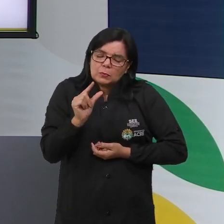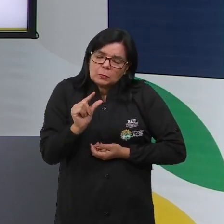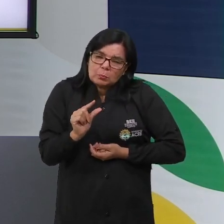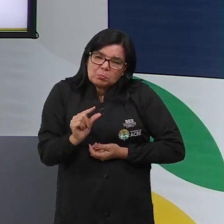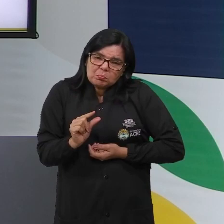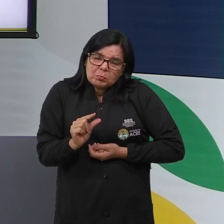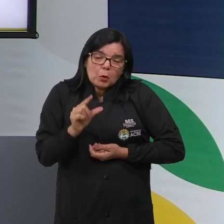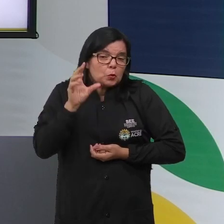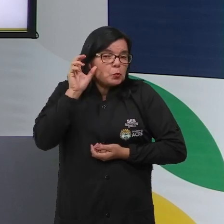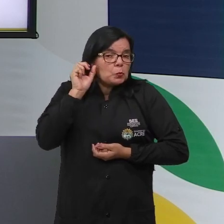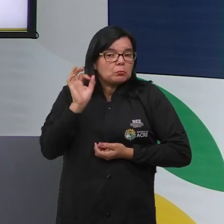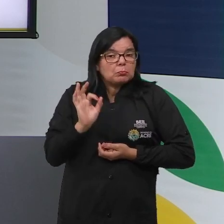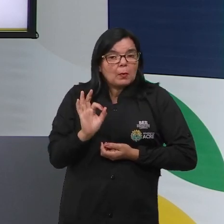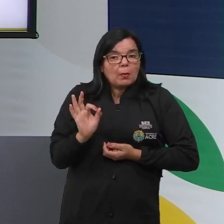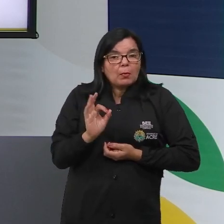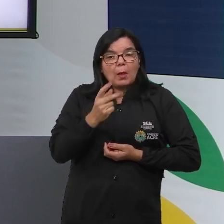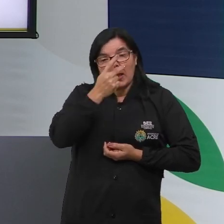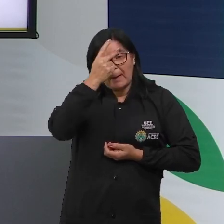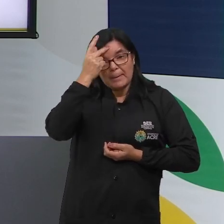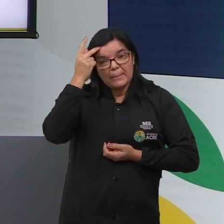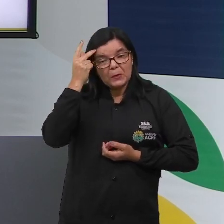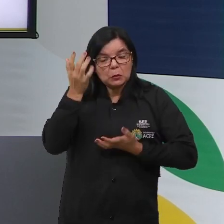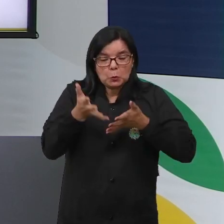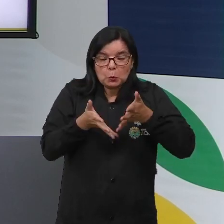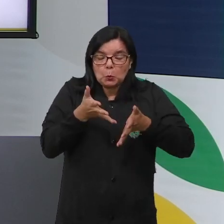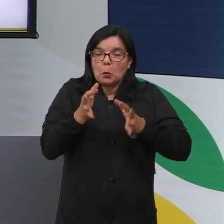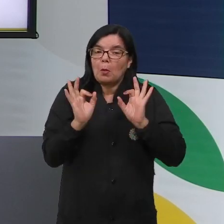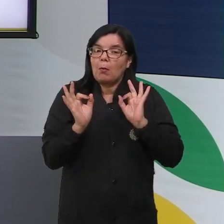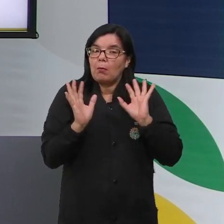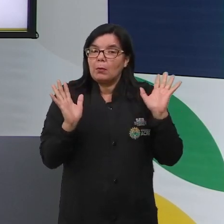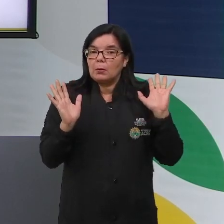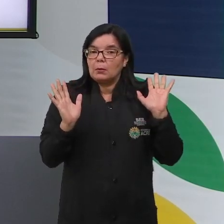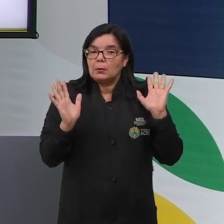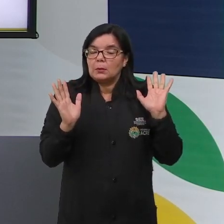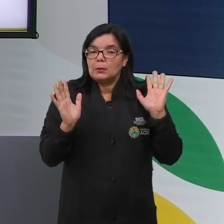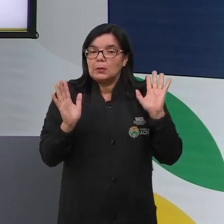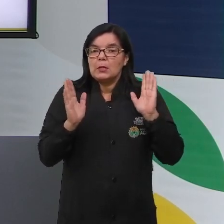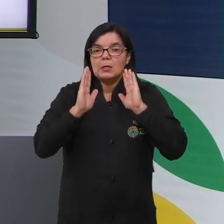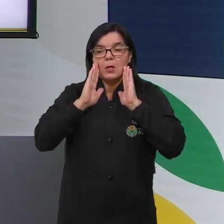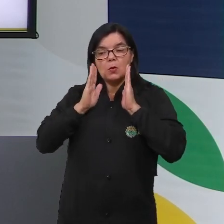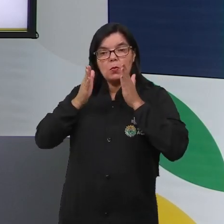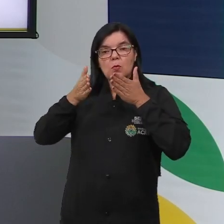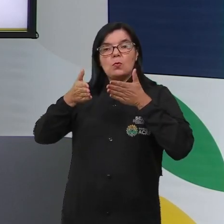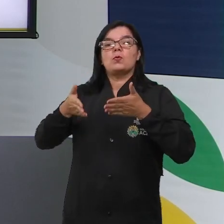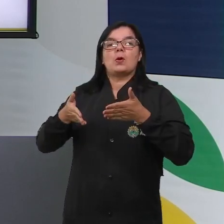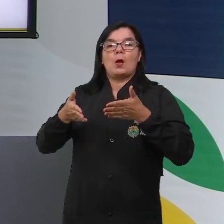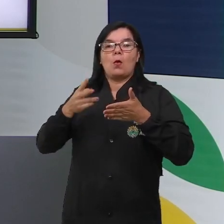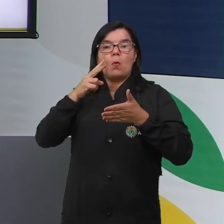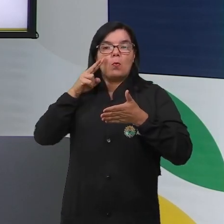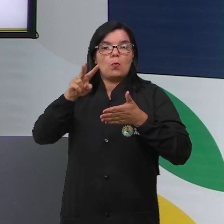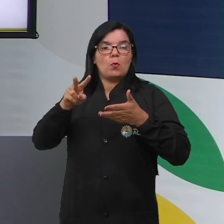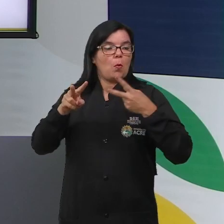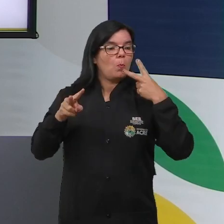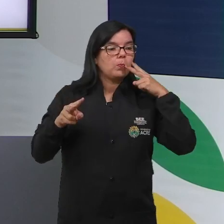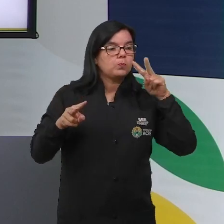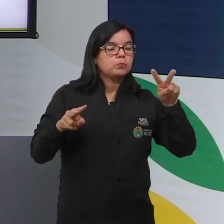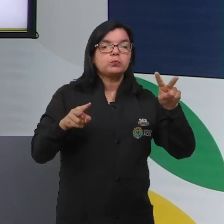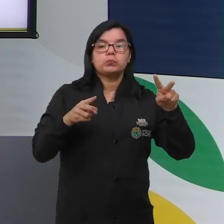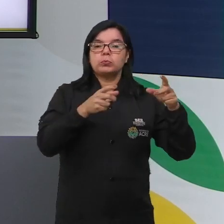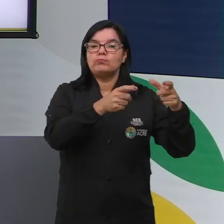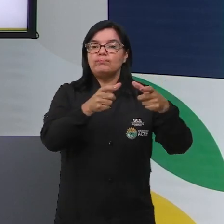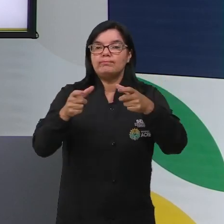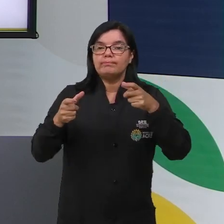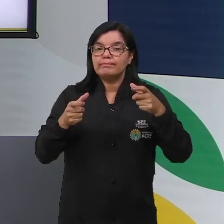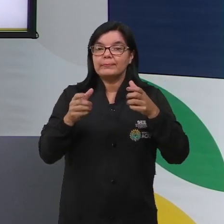baixa, que não se escuta muito, a pessoa não gesticula, não direciona o olhar para nenhum lugar.